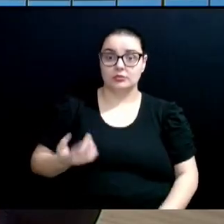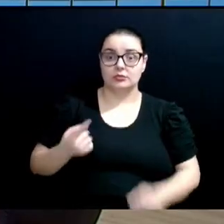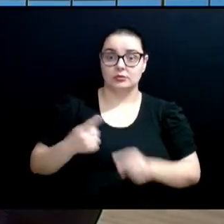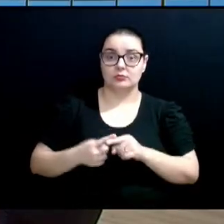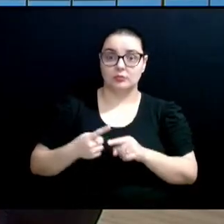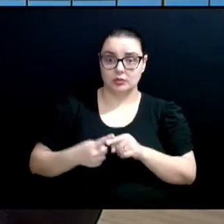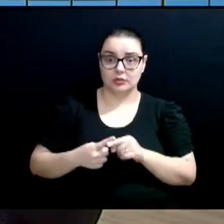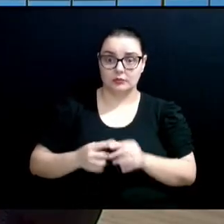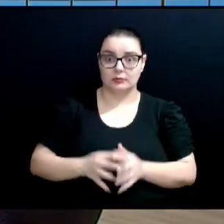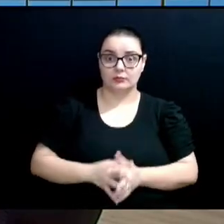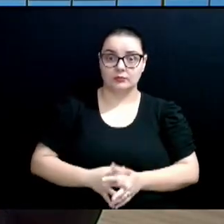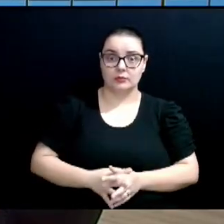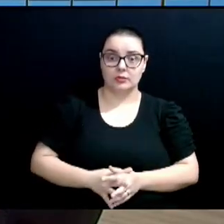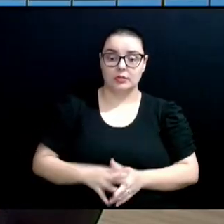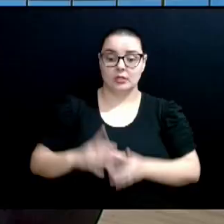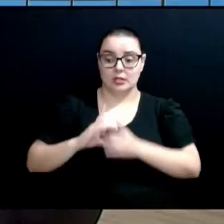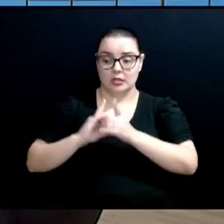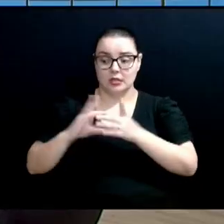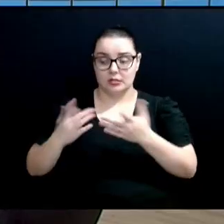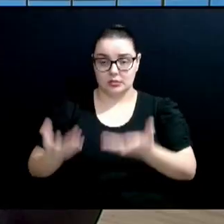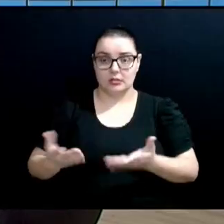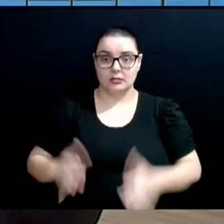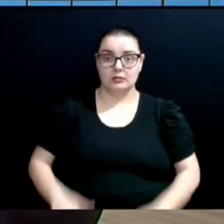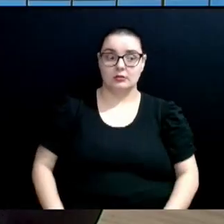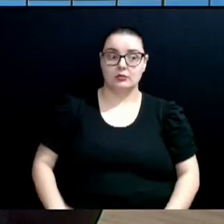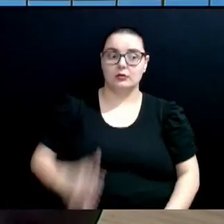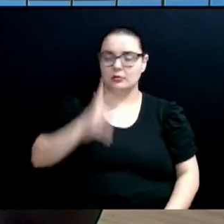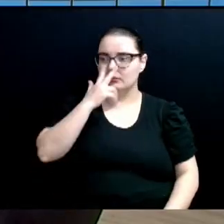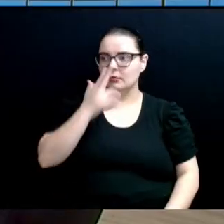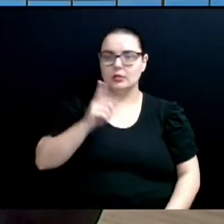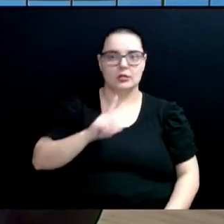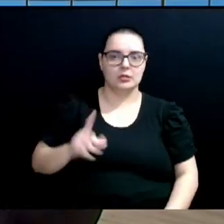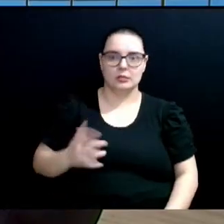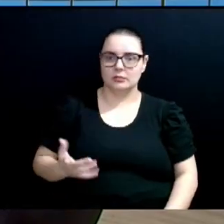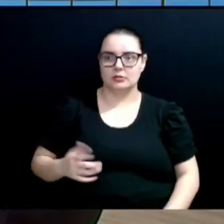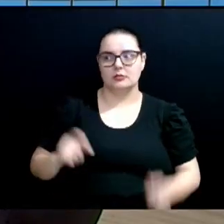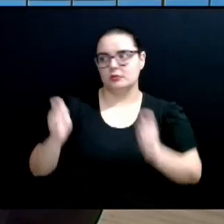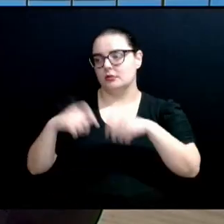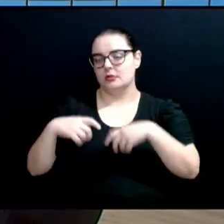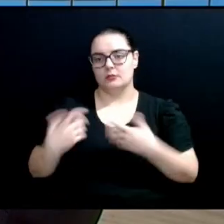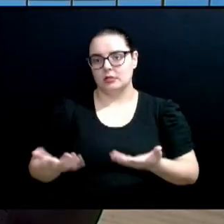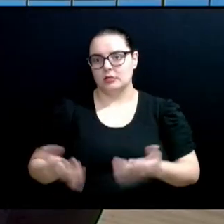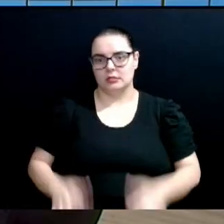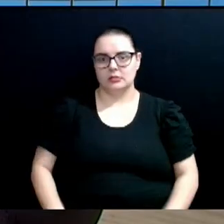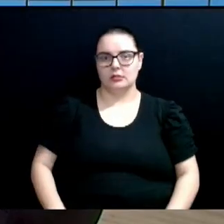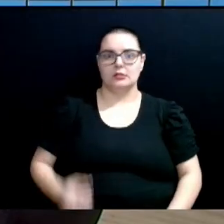as democracias, ao que parece, não foram capazes, em algum momento,